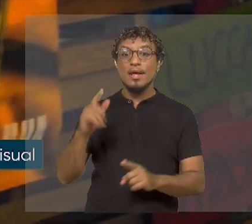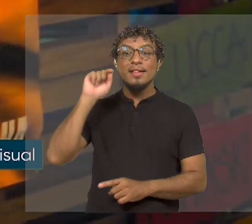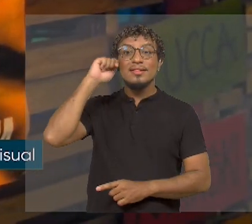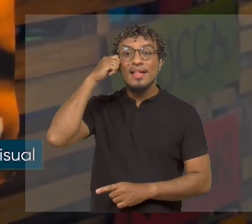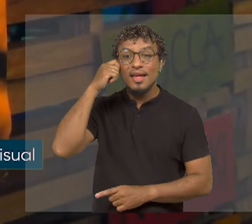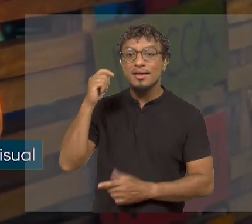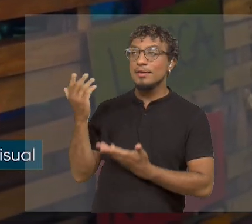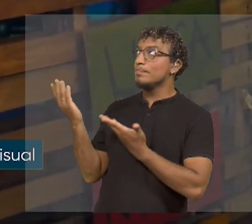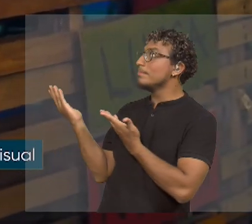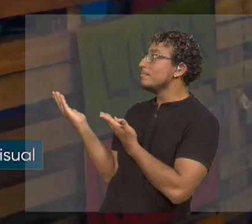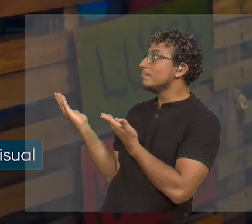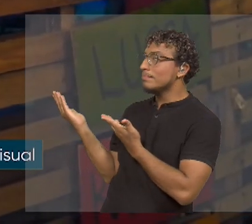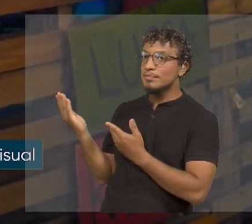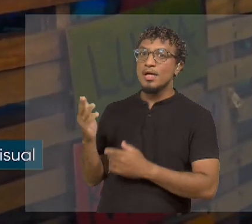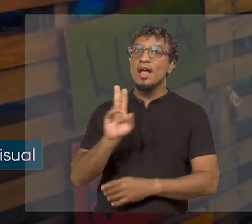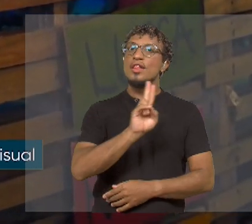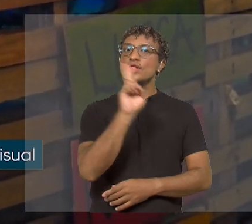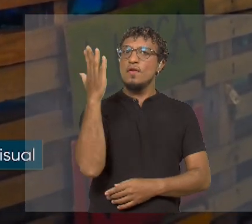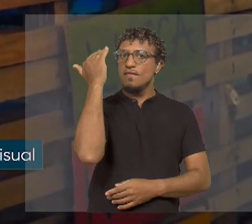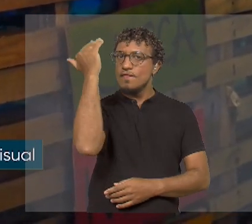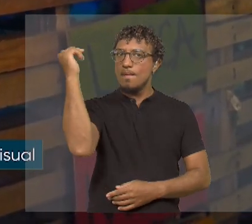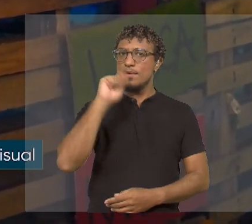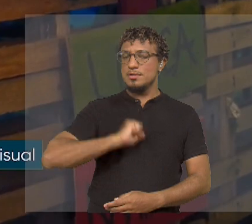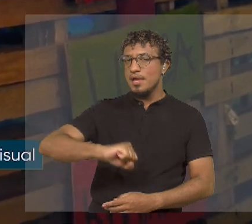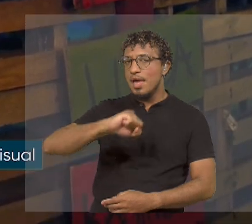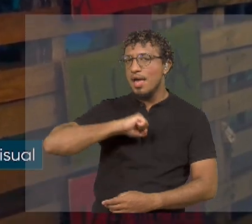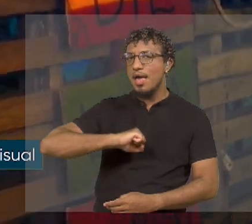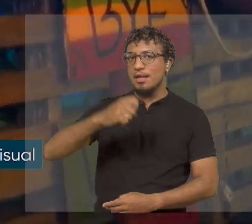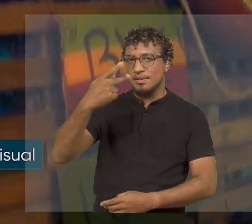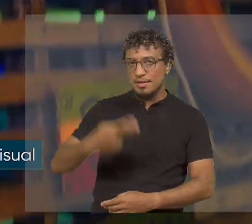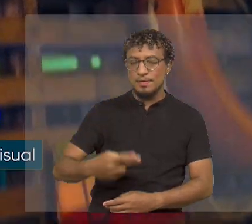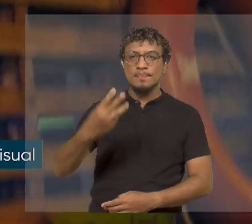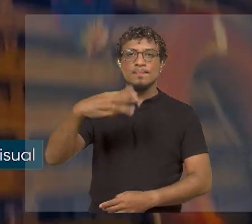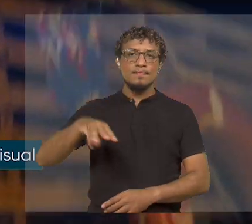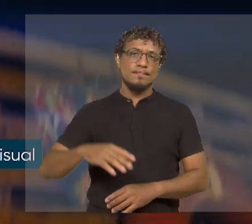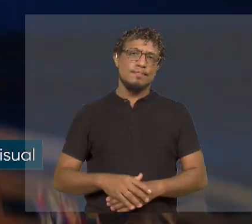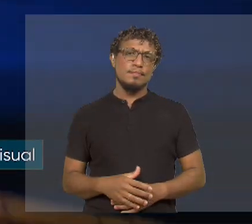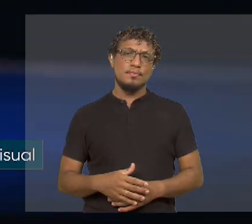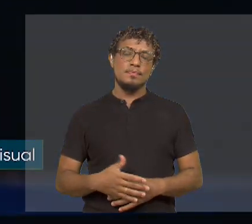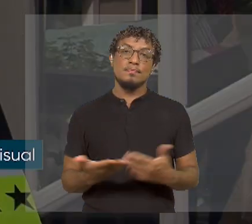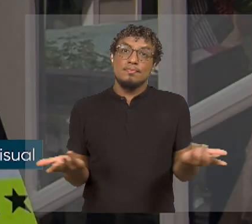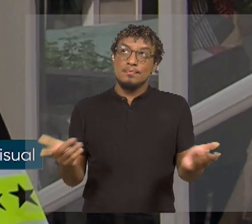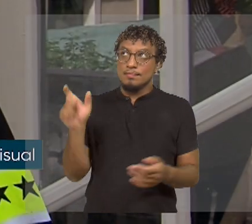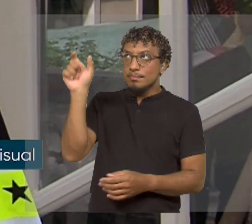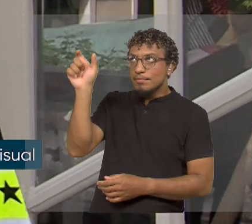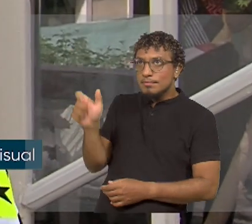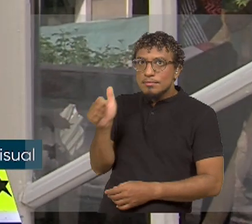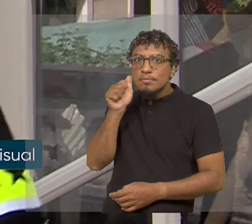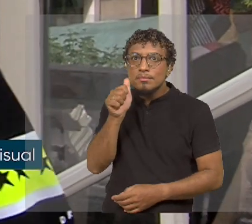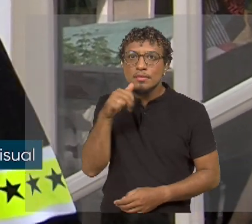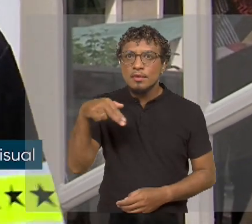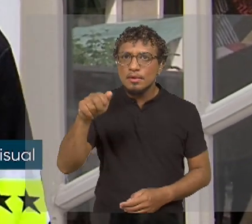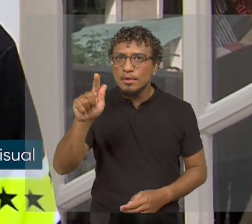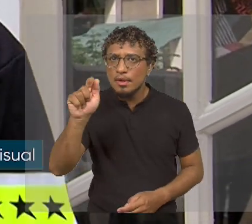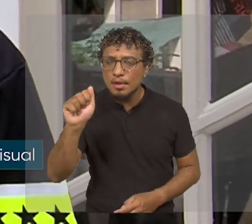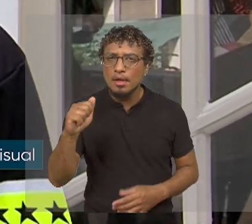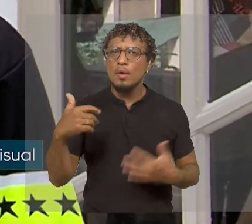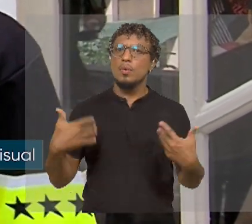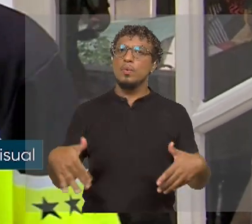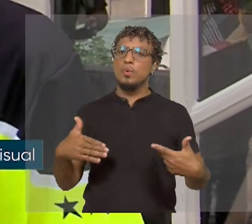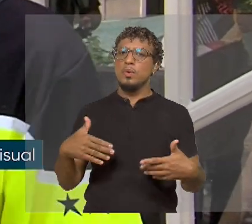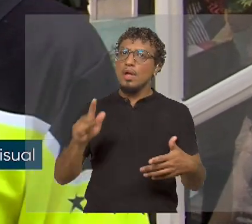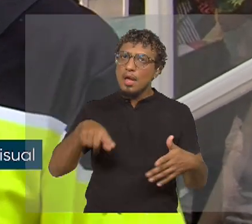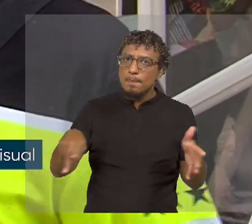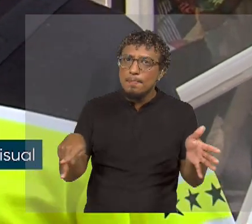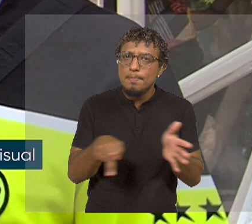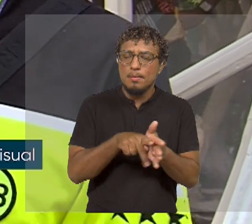Glícia, um grande nome da cultura do reggae do Maranhão. Querendo ou não, a Nega Glícia, ela é uma parte ali da gente,